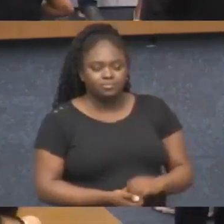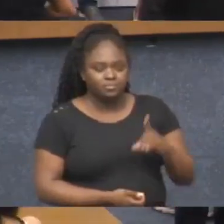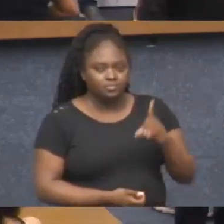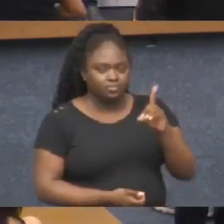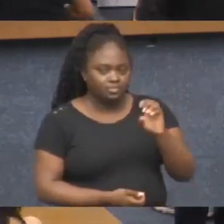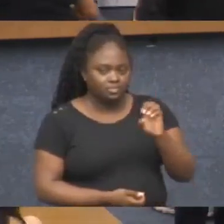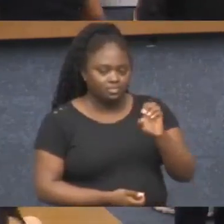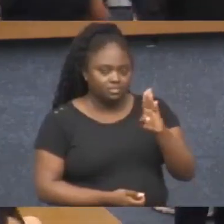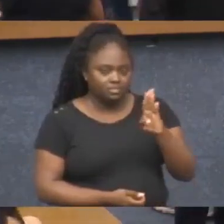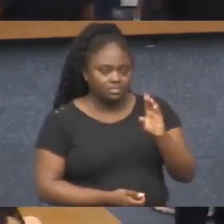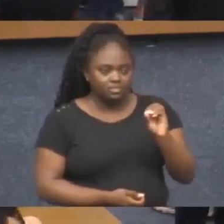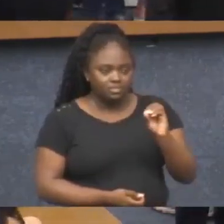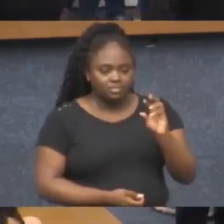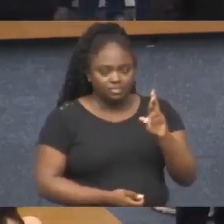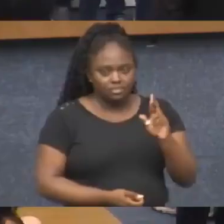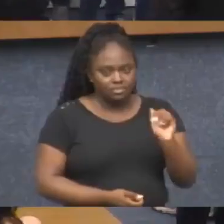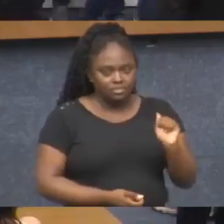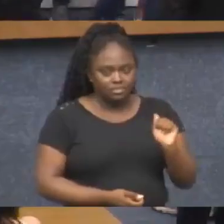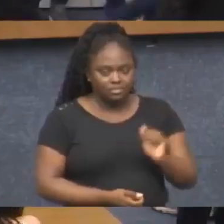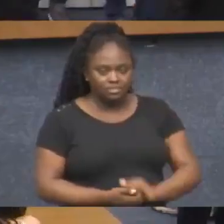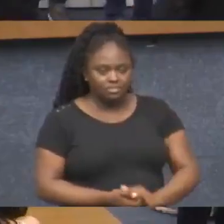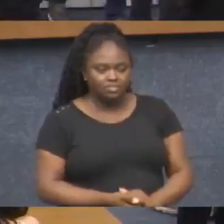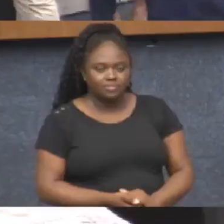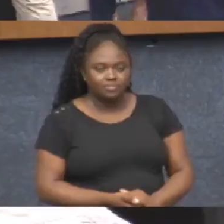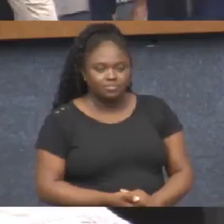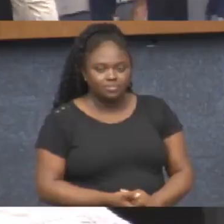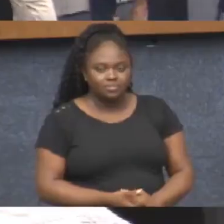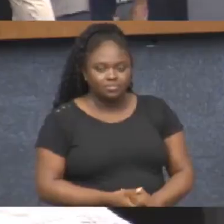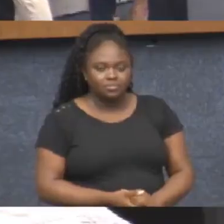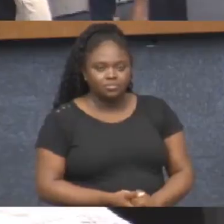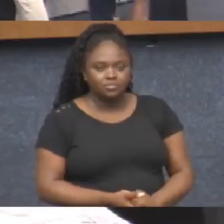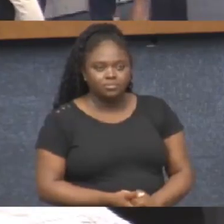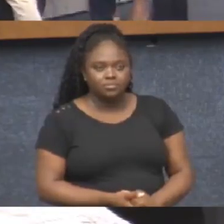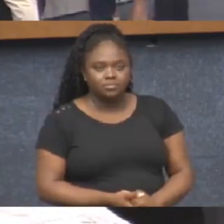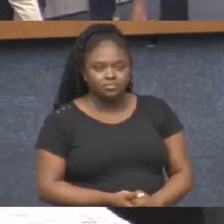Débora de Pádua Monteiro.